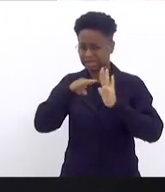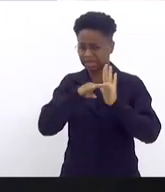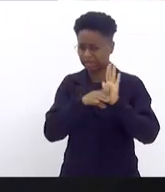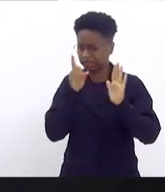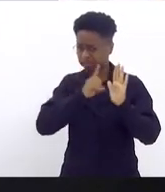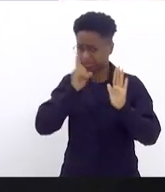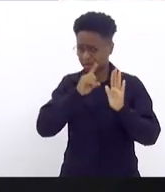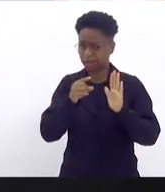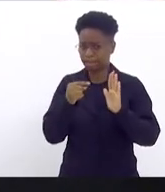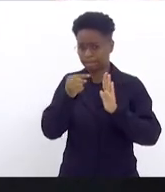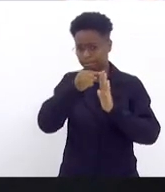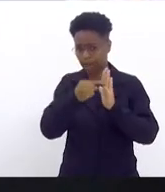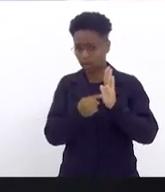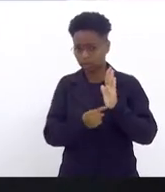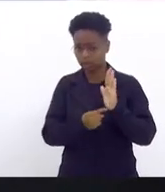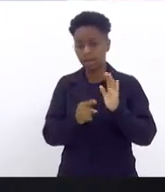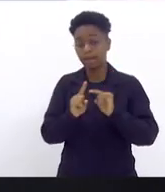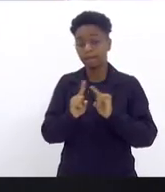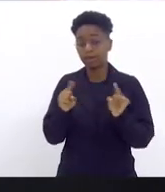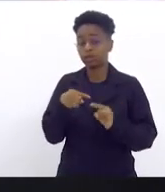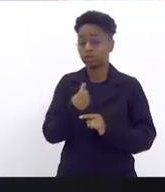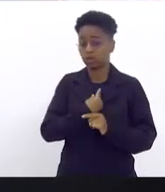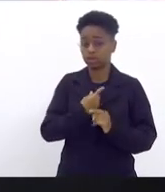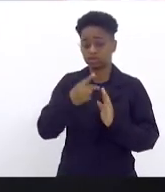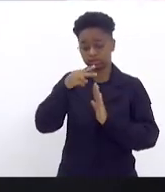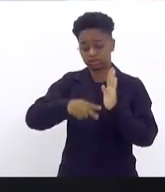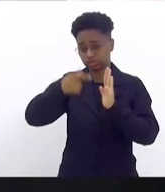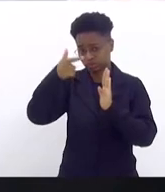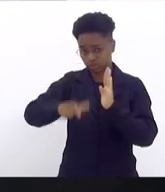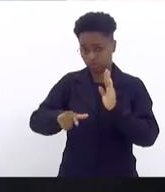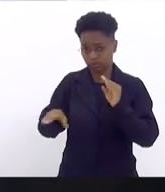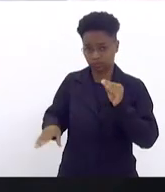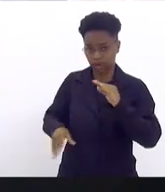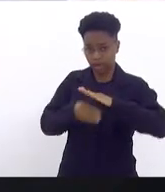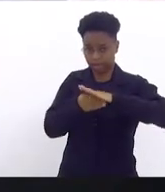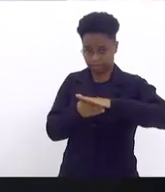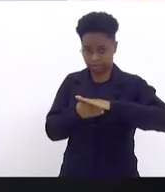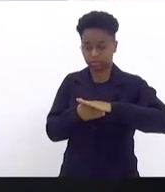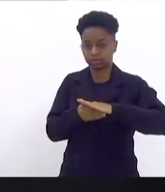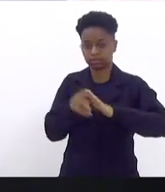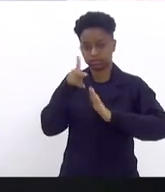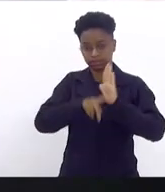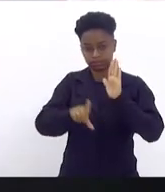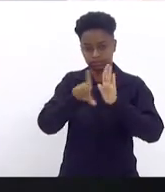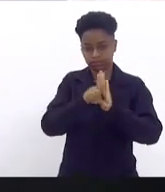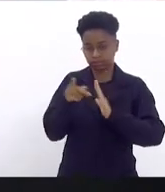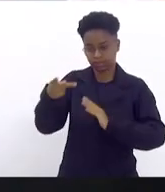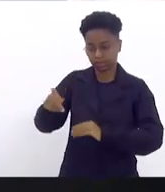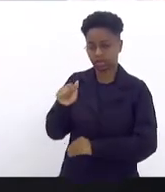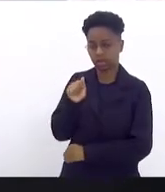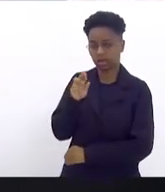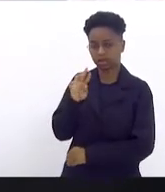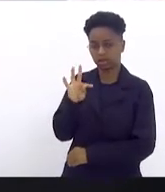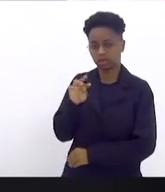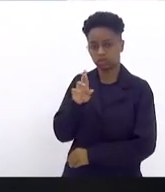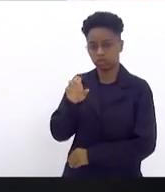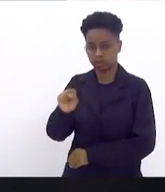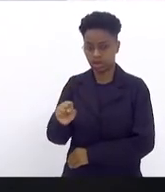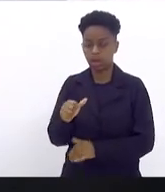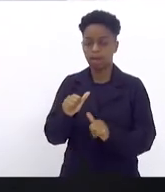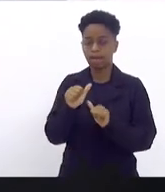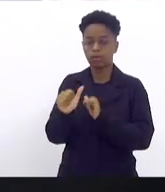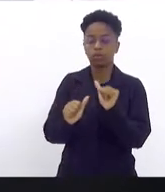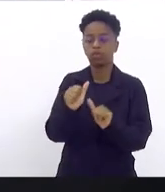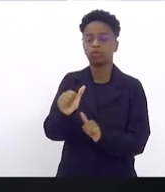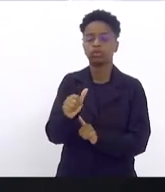Mas, enfim, chamo os trabalhos à ordem para ler novamente a ementa do projeto de lei do deputado Arthur Monteiro. Altera a lei